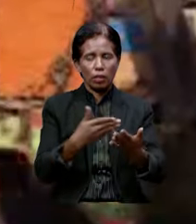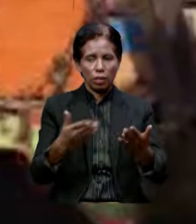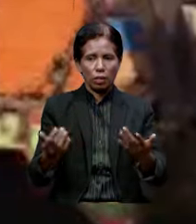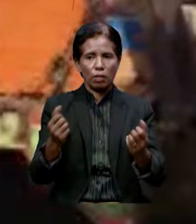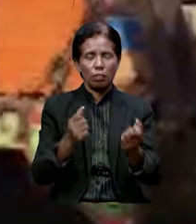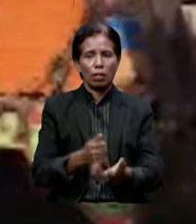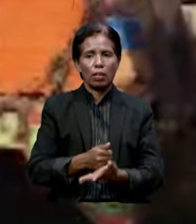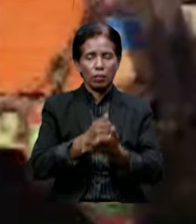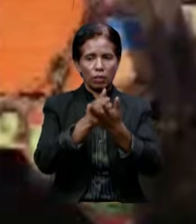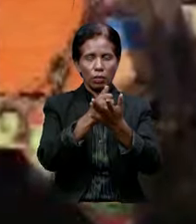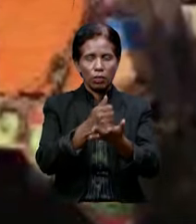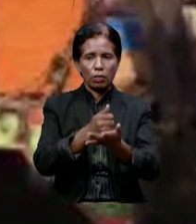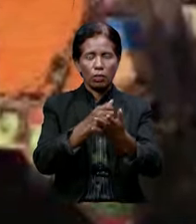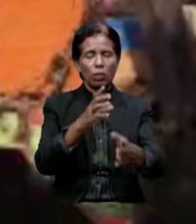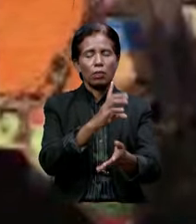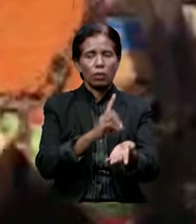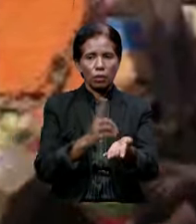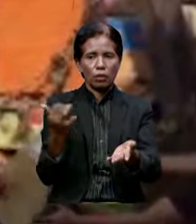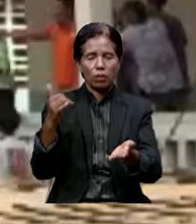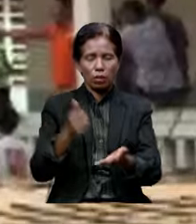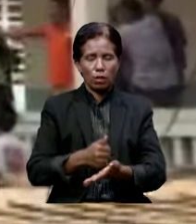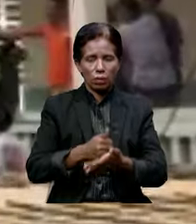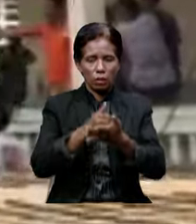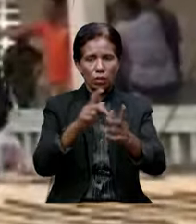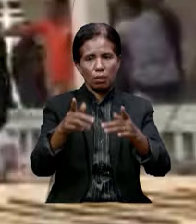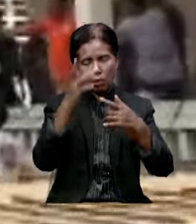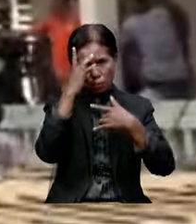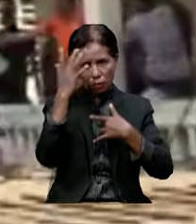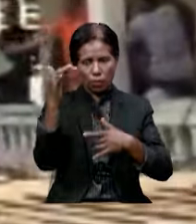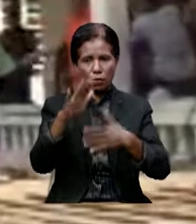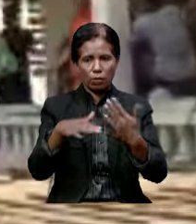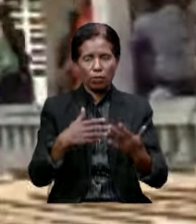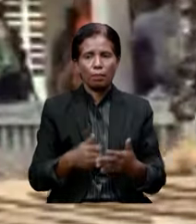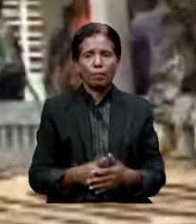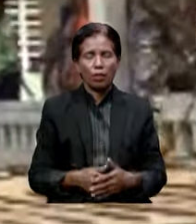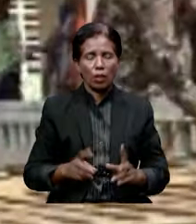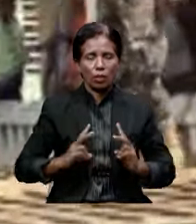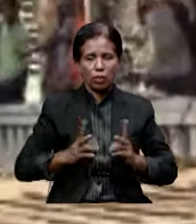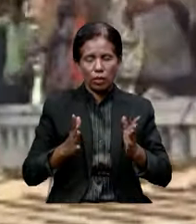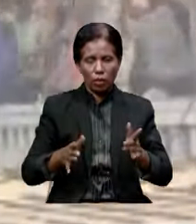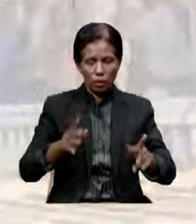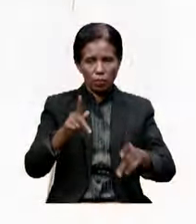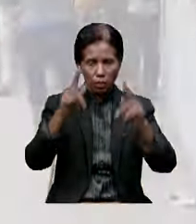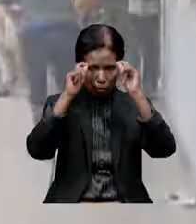bele suficiente ona ho di facilita medico ho di halo atendimento ba paciente sira. Ba veterano Timoro Antoma,